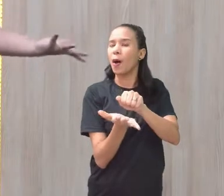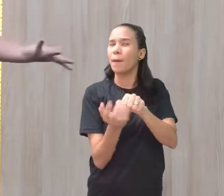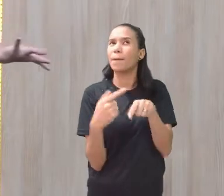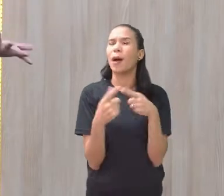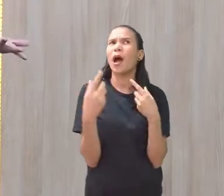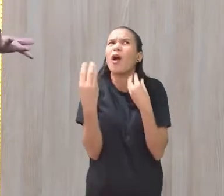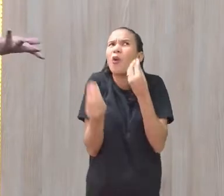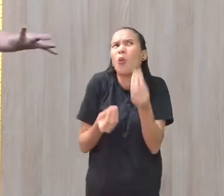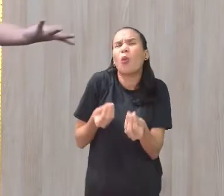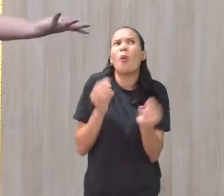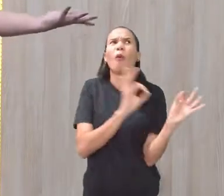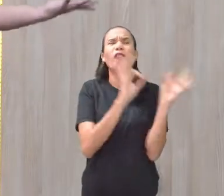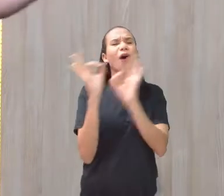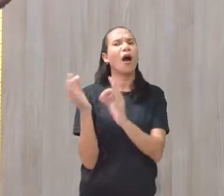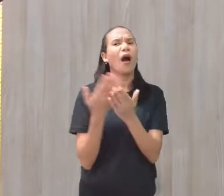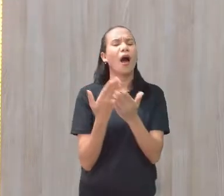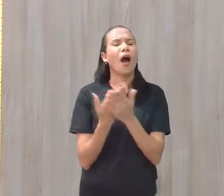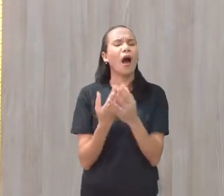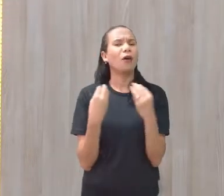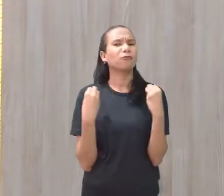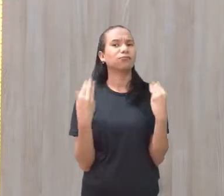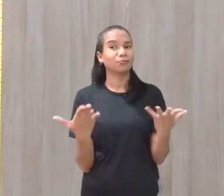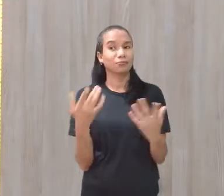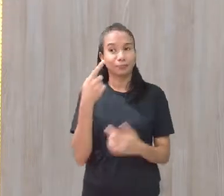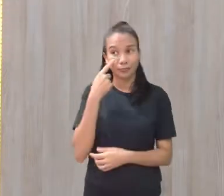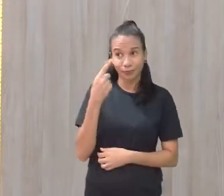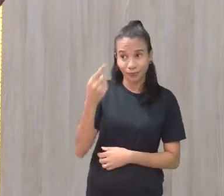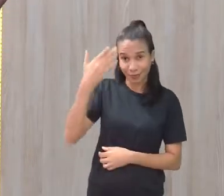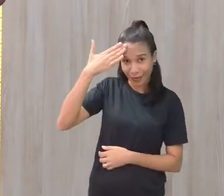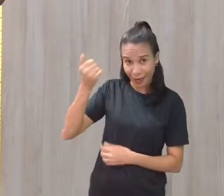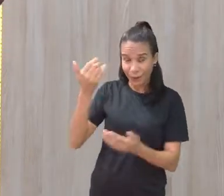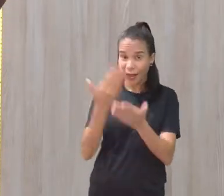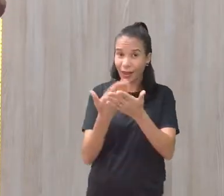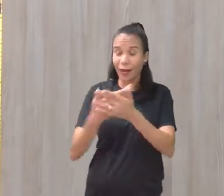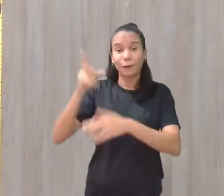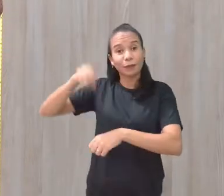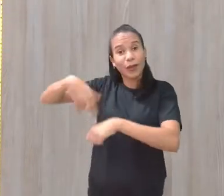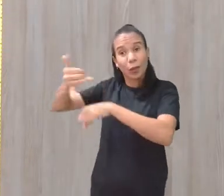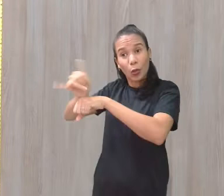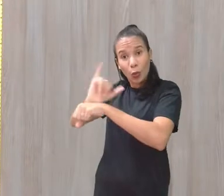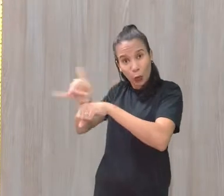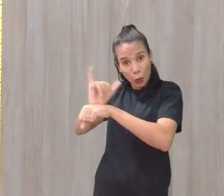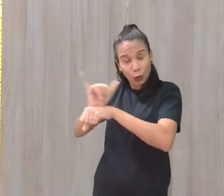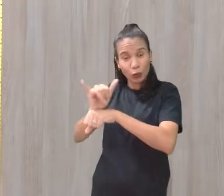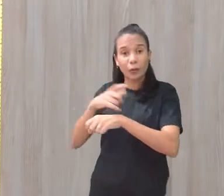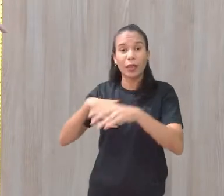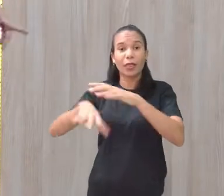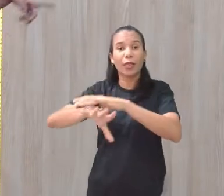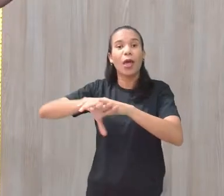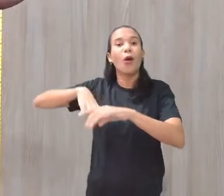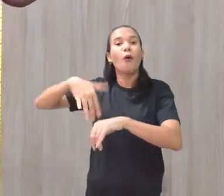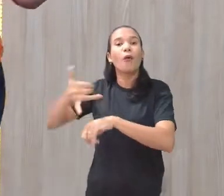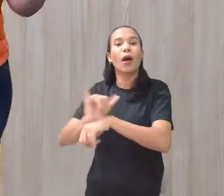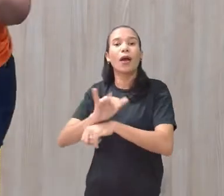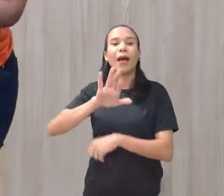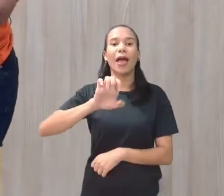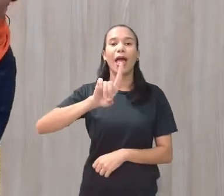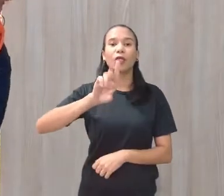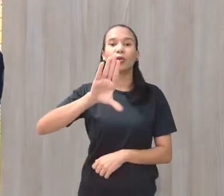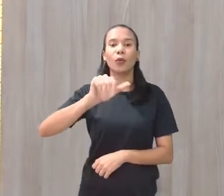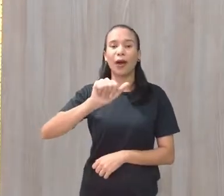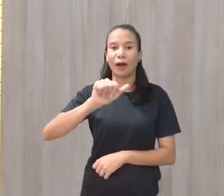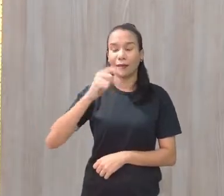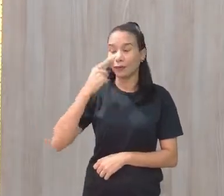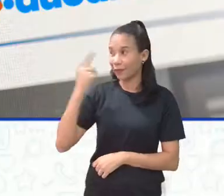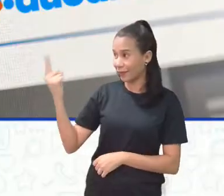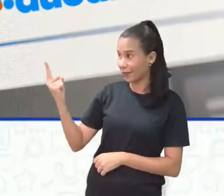vou ter acesso a essa aula, professora? Como você sabe, a nossa aula fica no YouTube, no canal do Educa Recife. Foco na tela? Olha, é